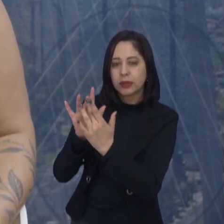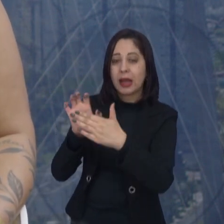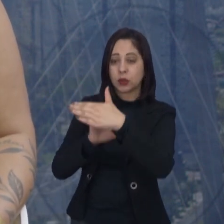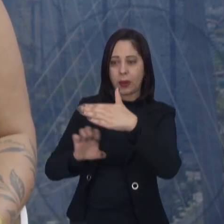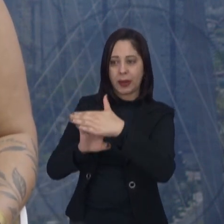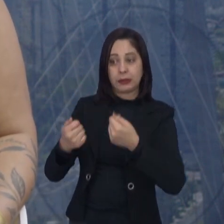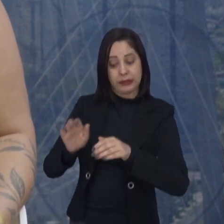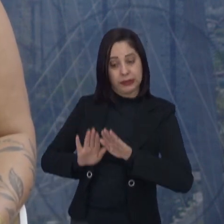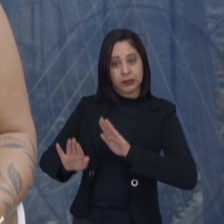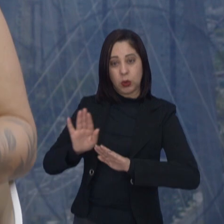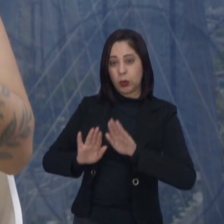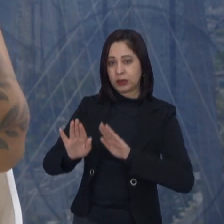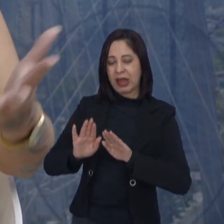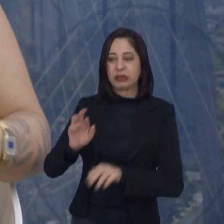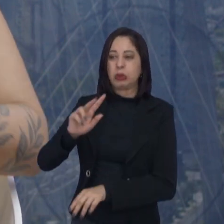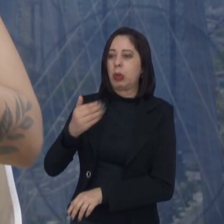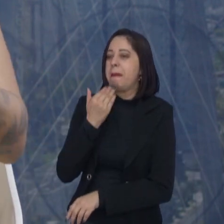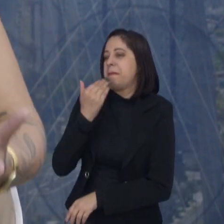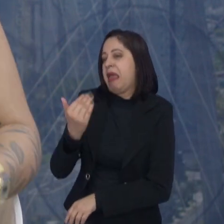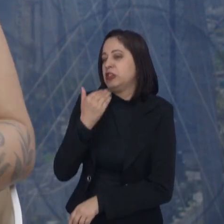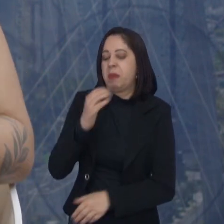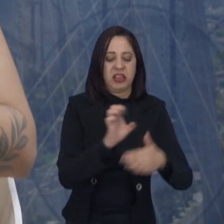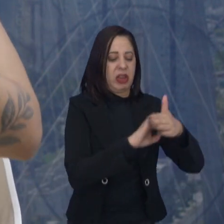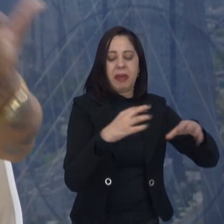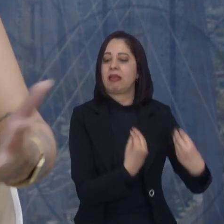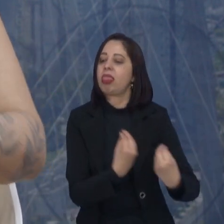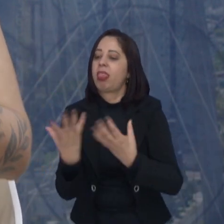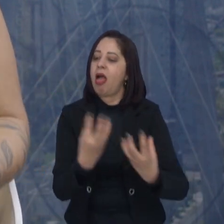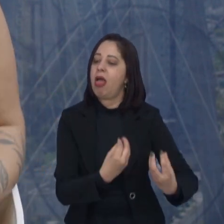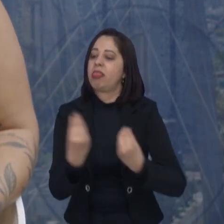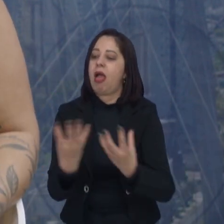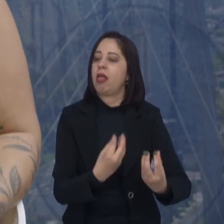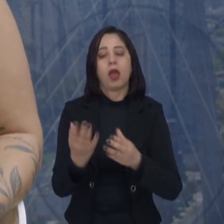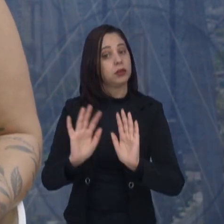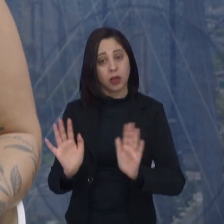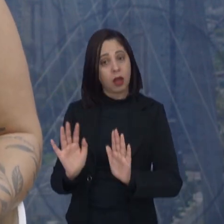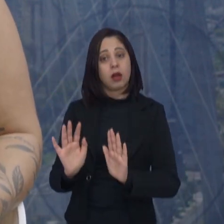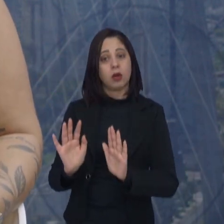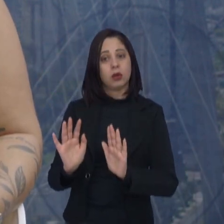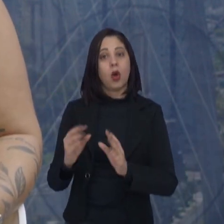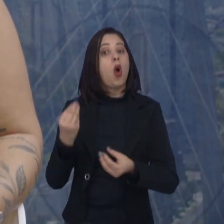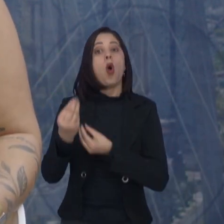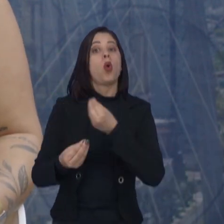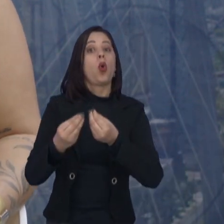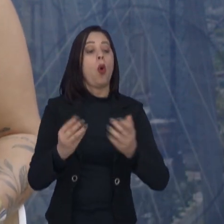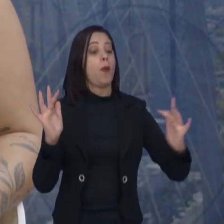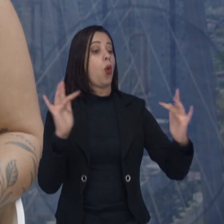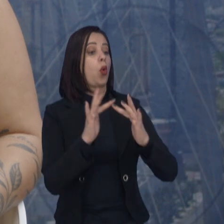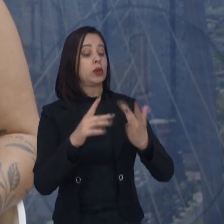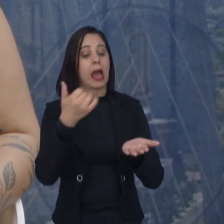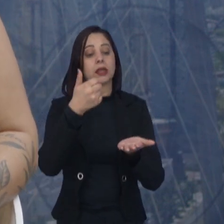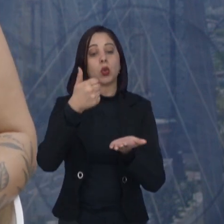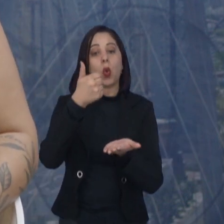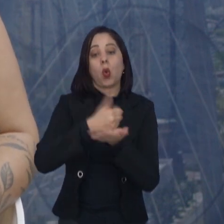toma cuidado, não é para a marca ser boazinha e dar um produto ou pagar porque precisa. Não, como é que a gente vai trabalhar esse produto, esse